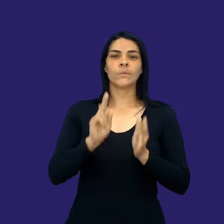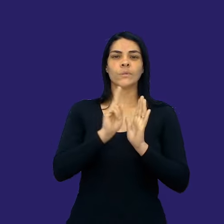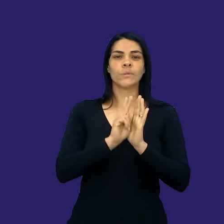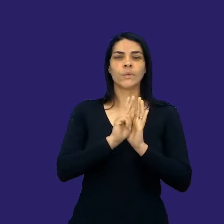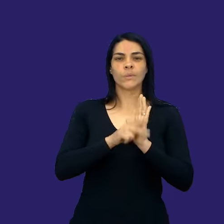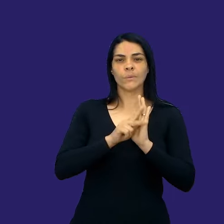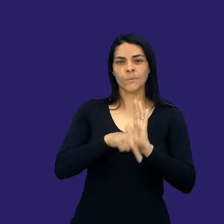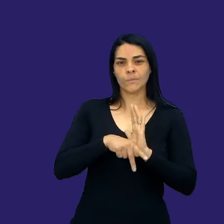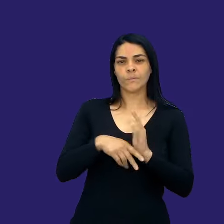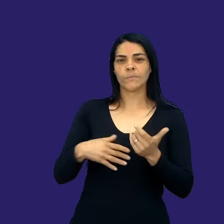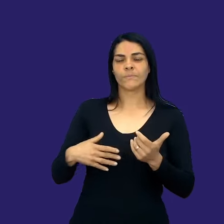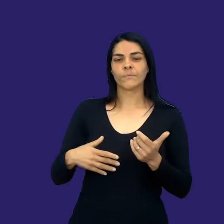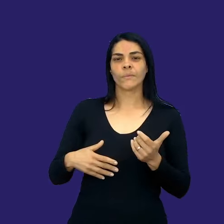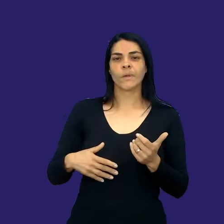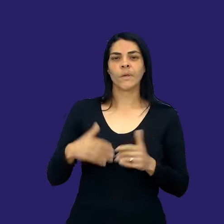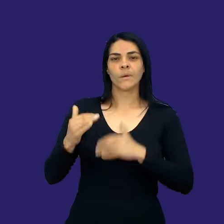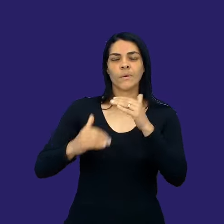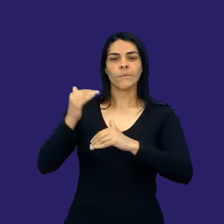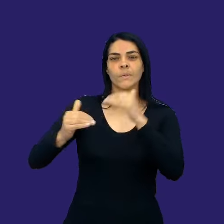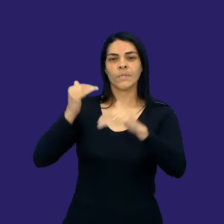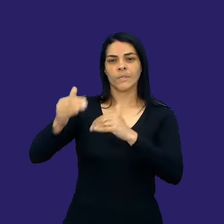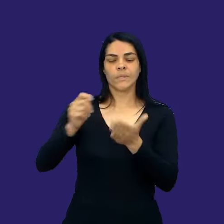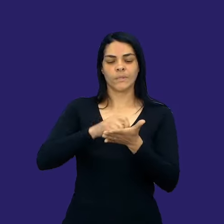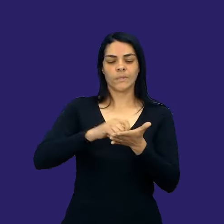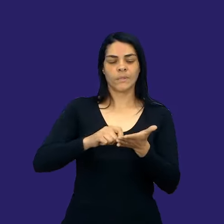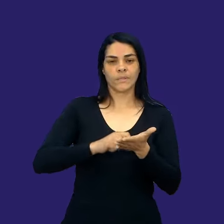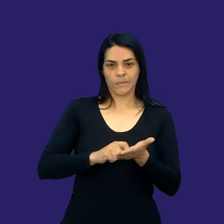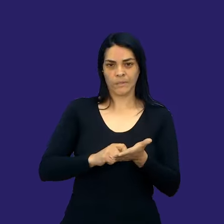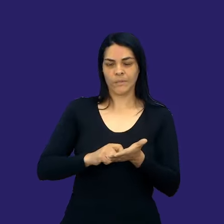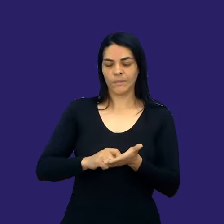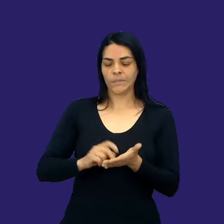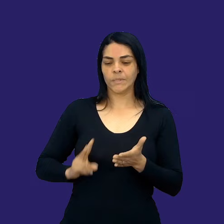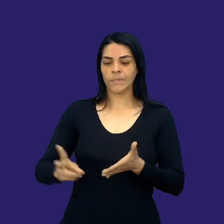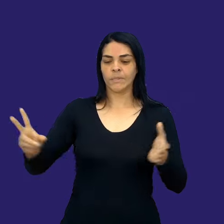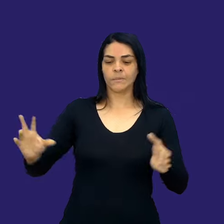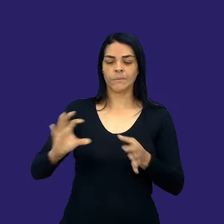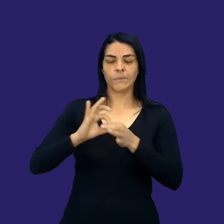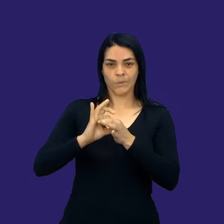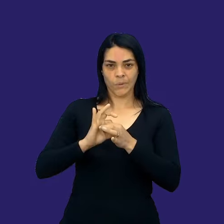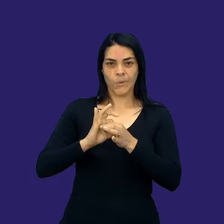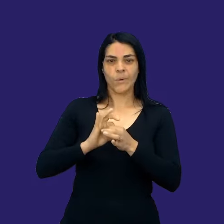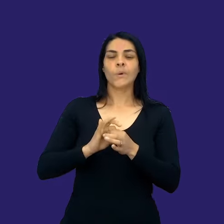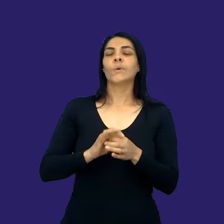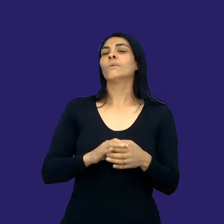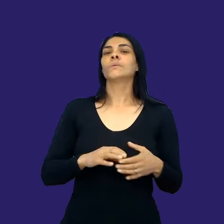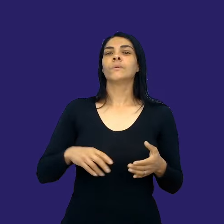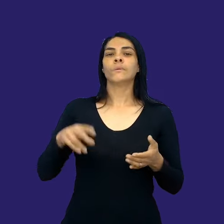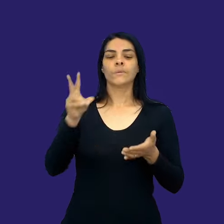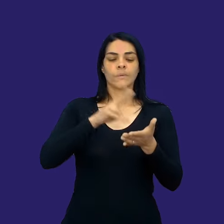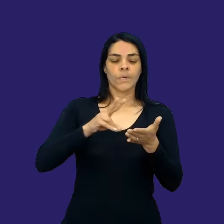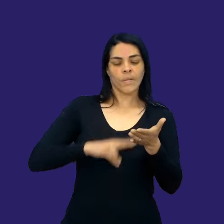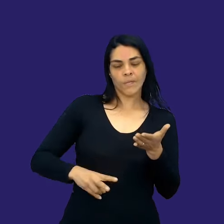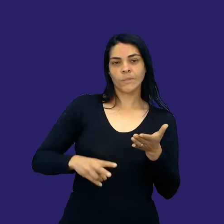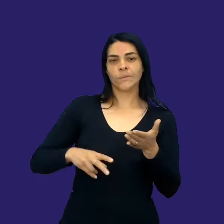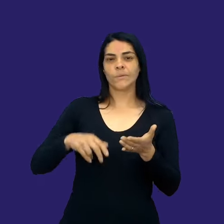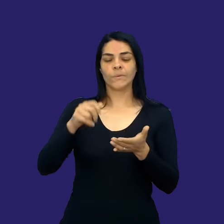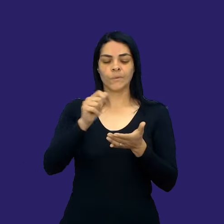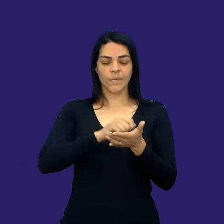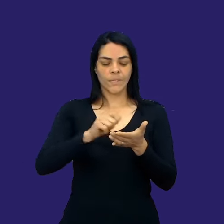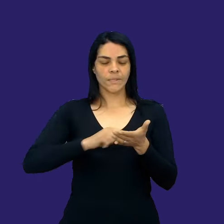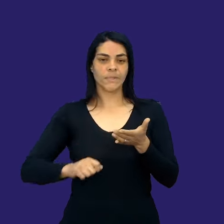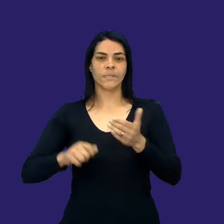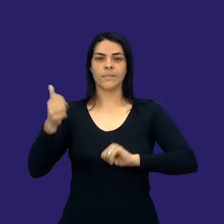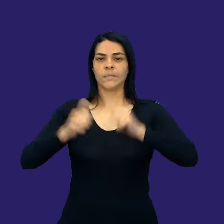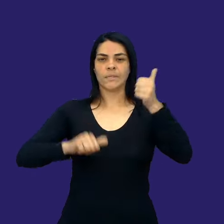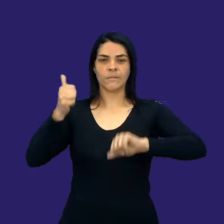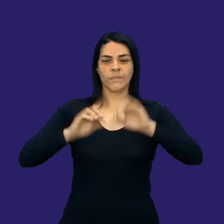escrita, que nunca está desvinculado do processo de leitura e de avaliação de todo o percurso que os estudantes fazem